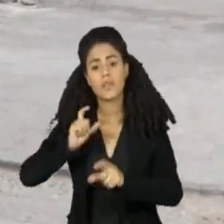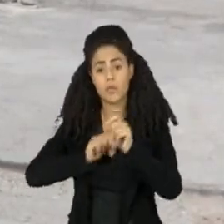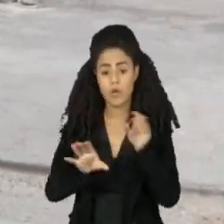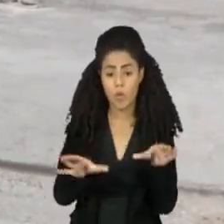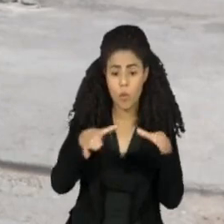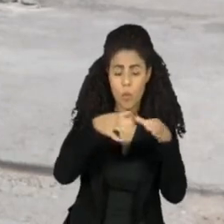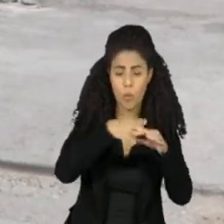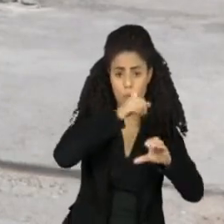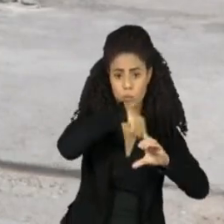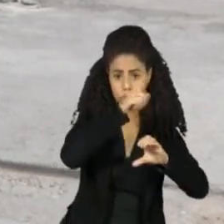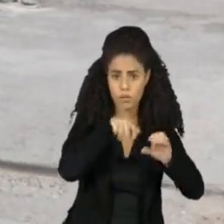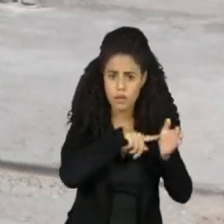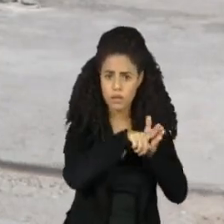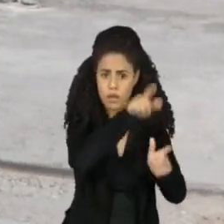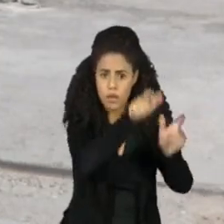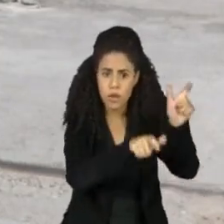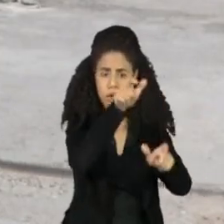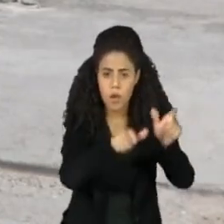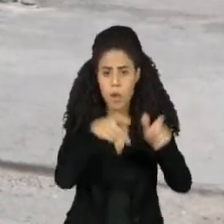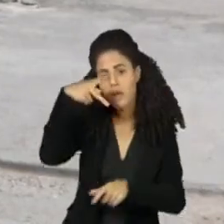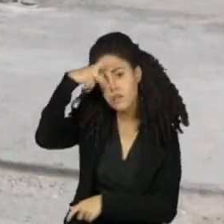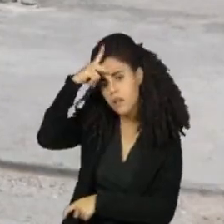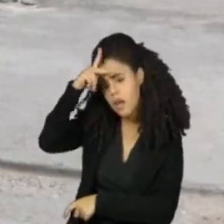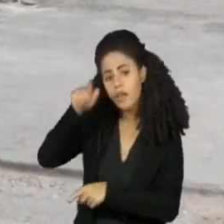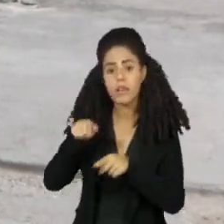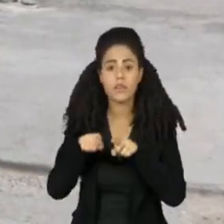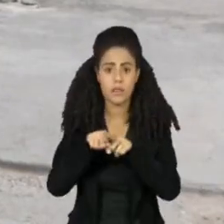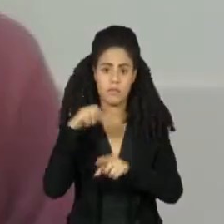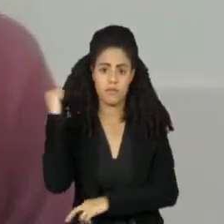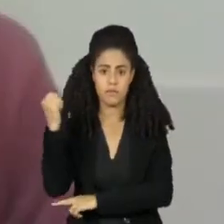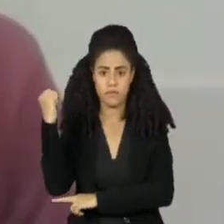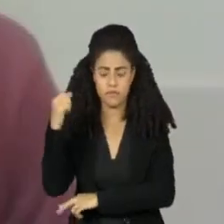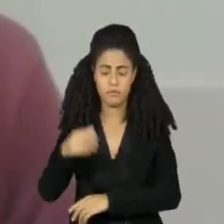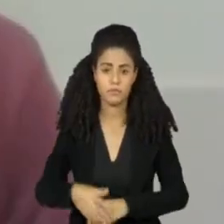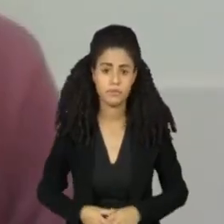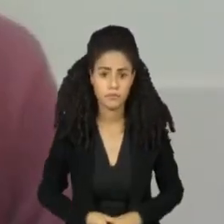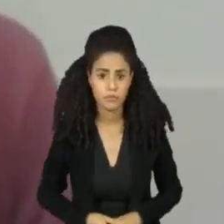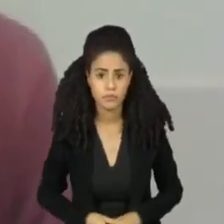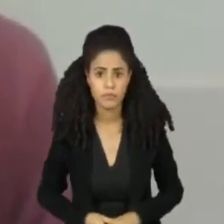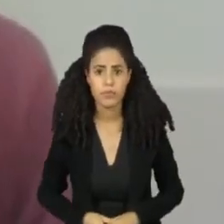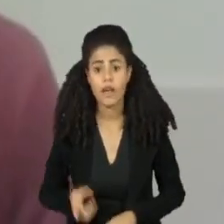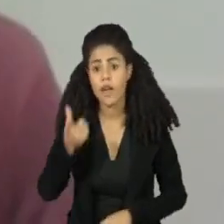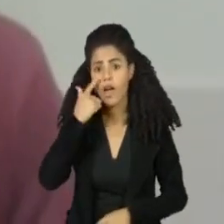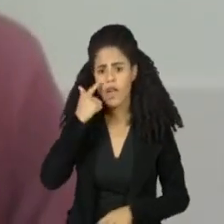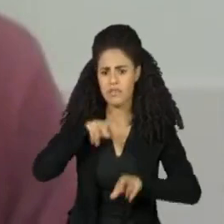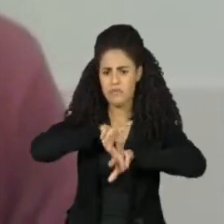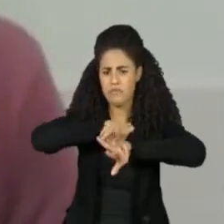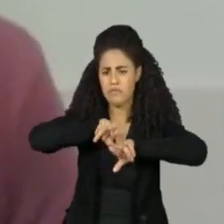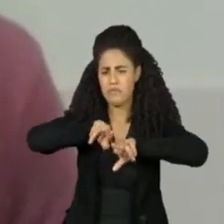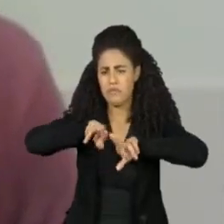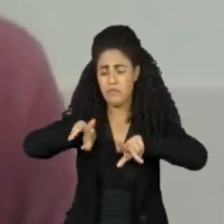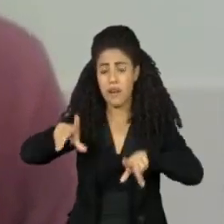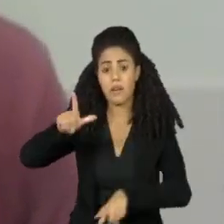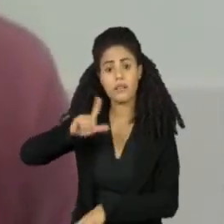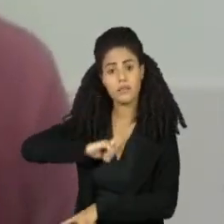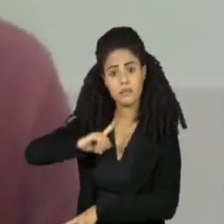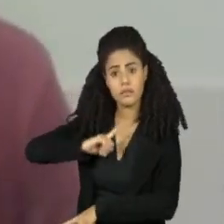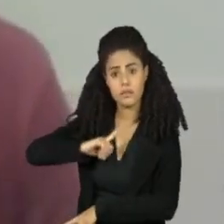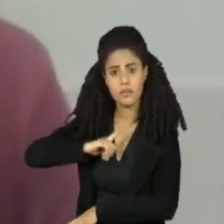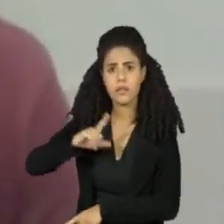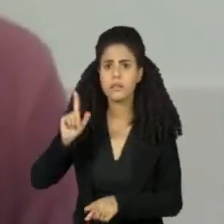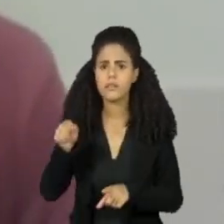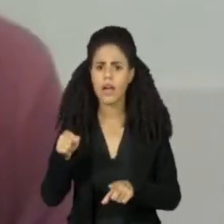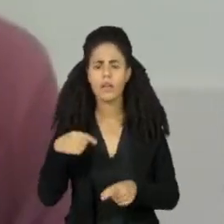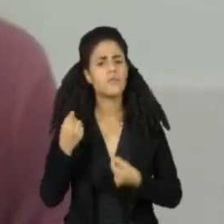grupo de pesquisadores da Universidade Federal de Pelotas no Rio Grande do Sul os fatores são múltiplos né e perturbação